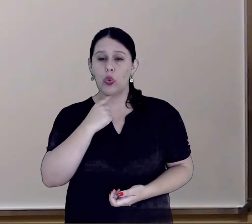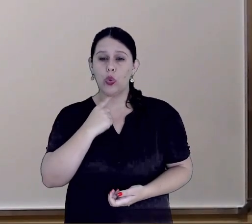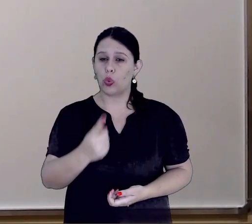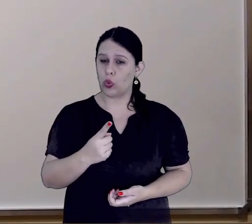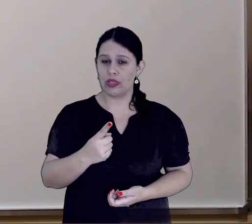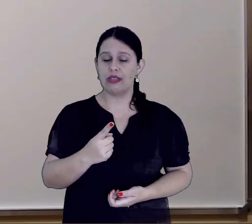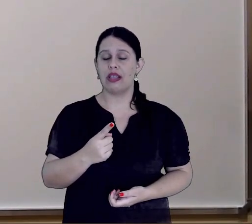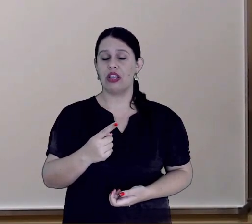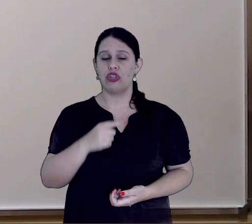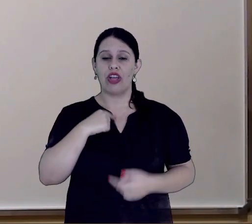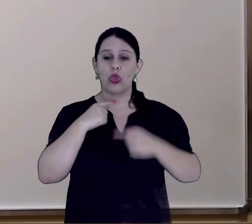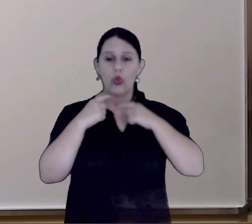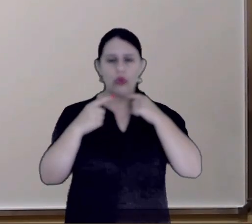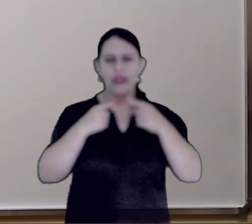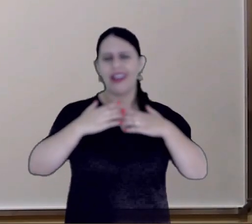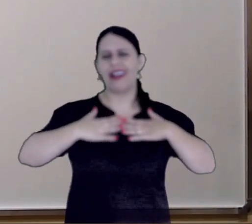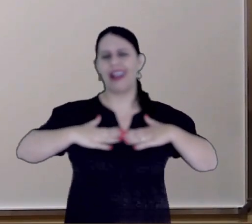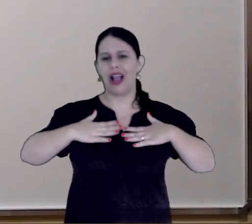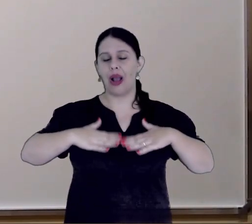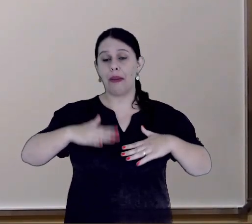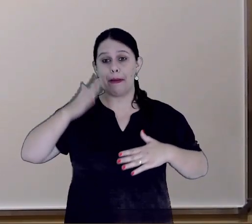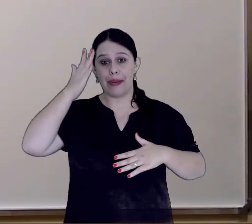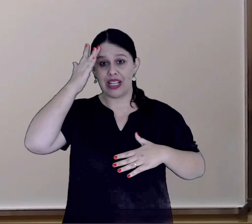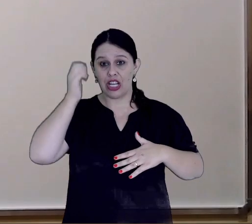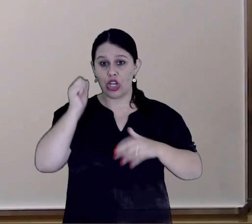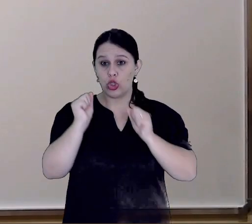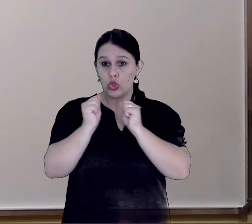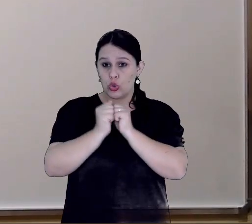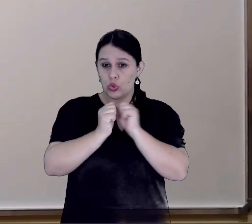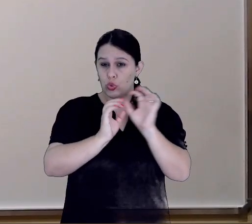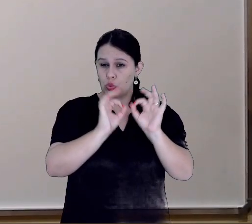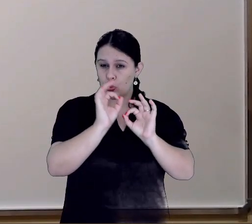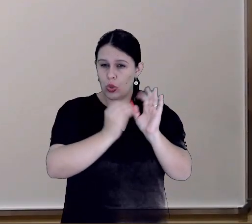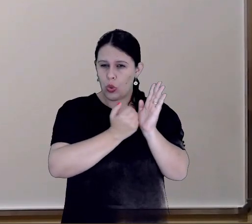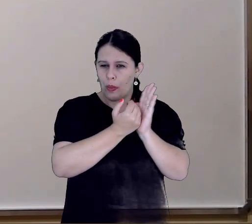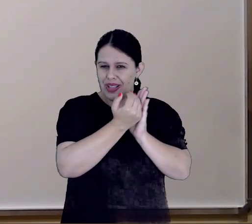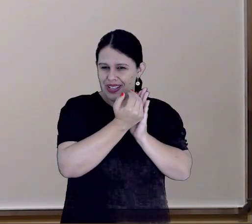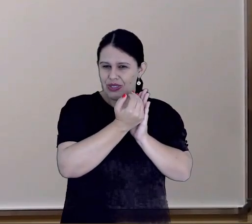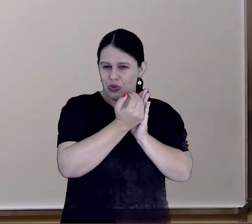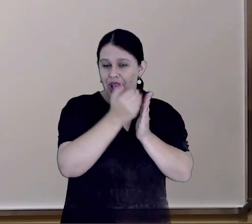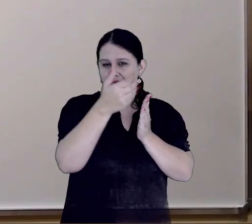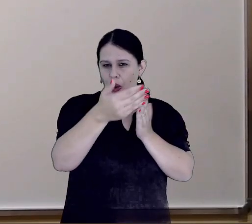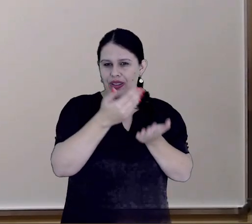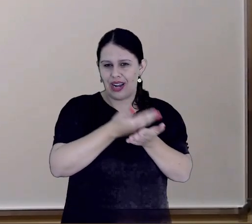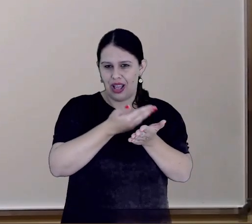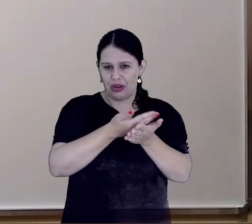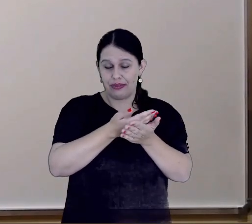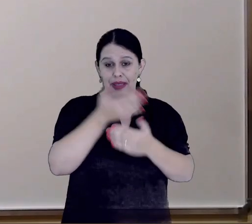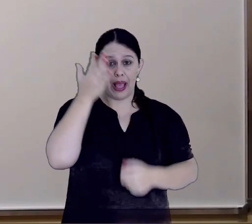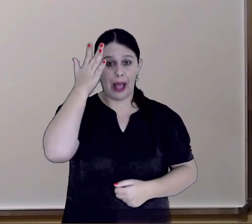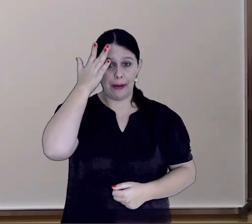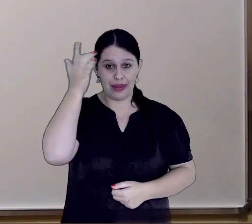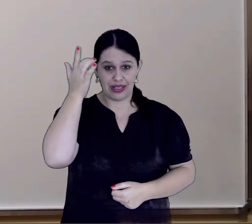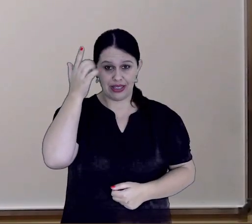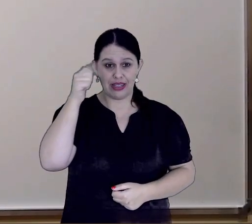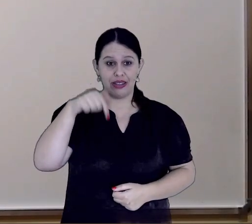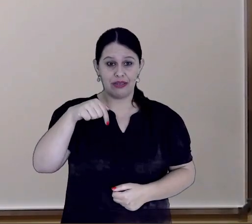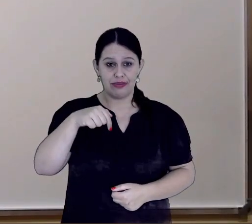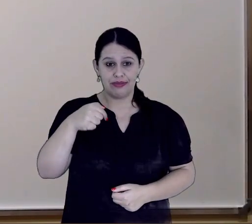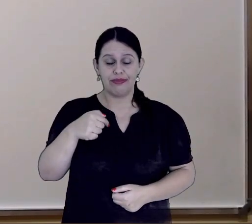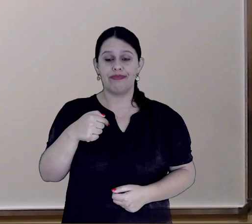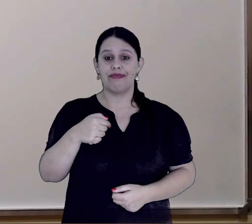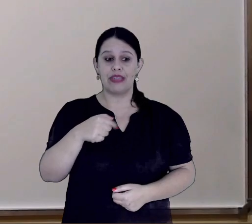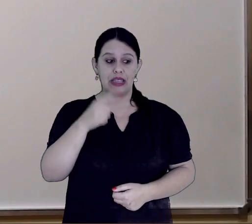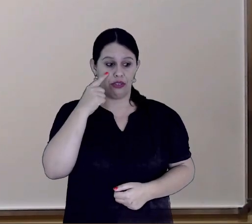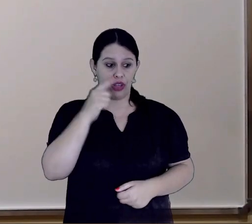Fique tranquilo Porque amanhã A gente resolve junto No comecinho da próxima aula Amanhã Para quem está assistindo A aula O